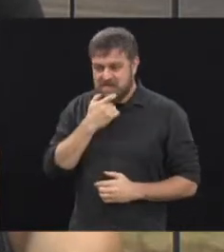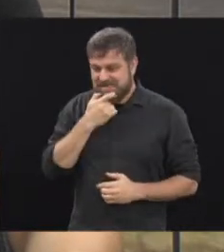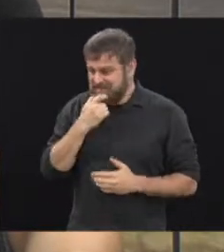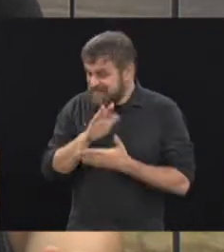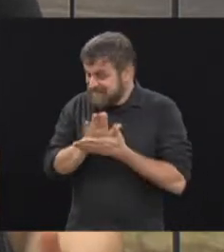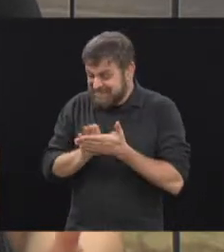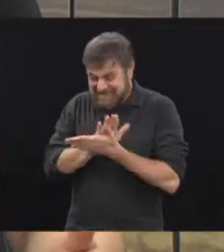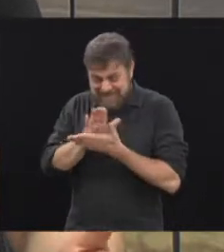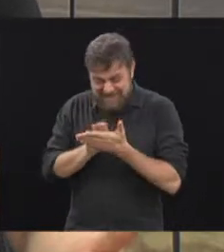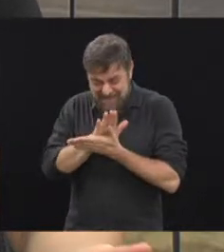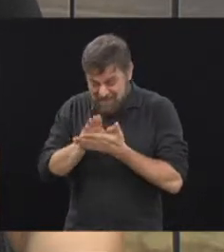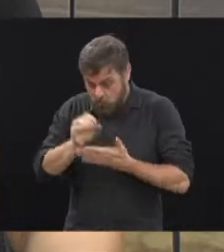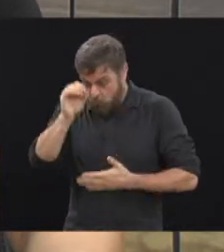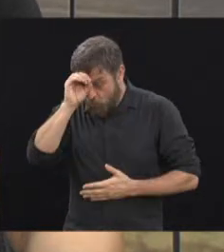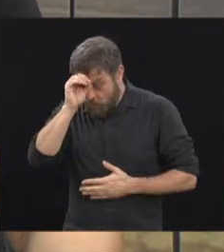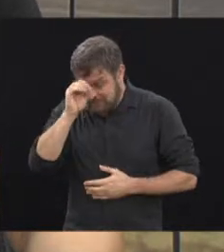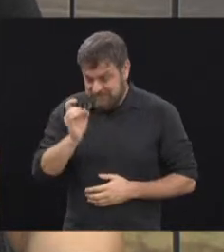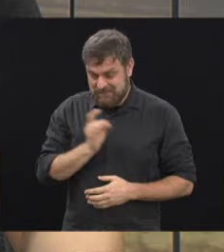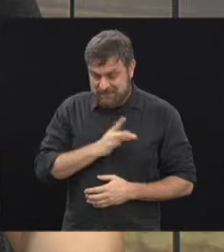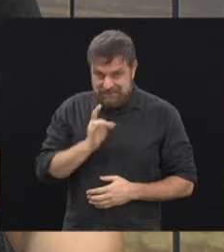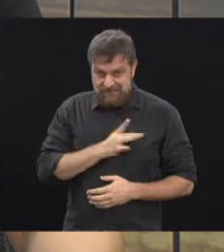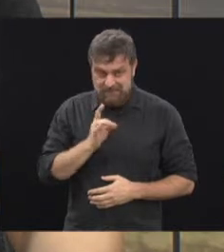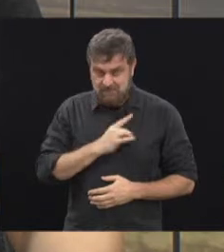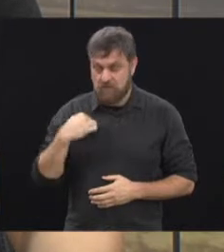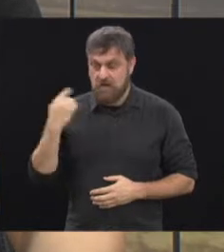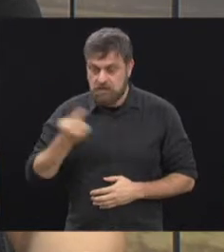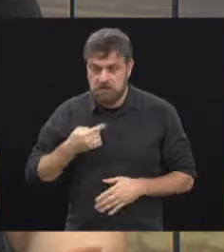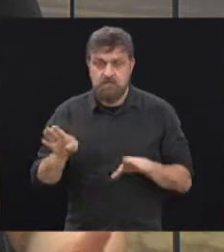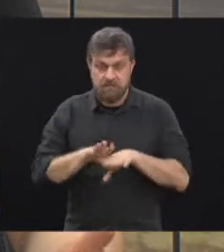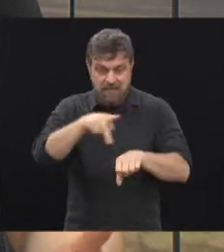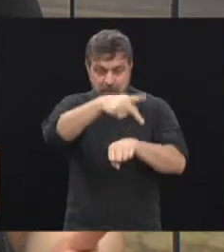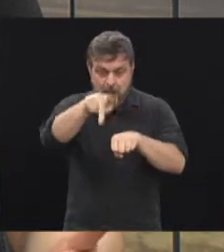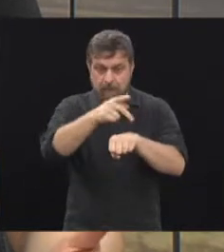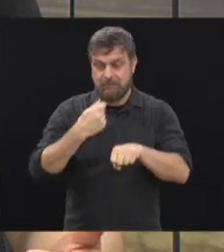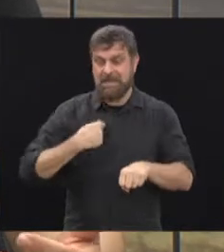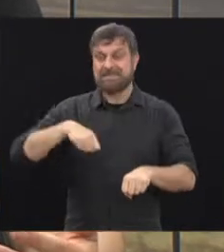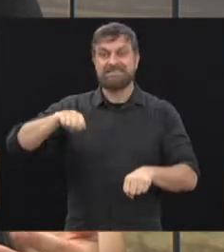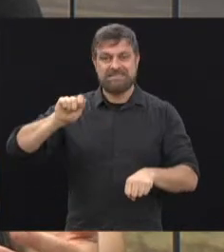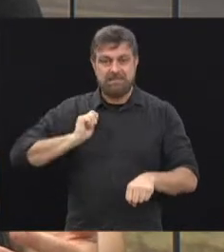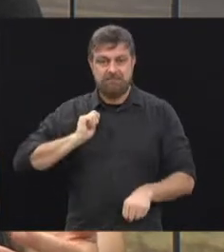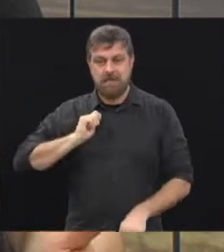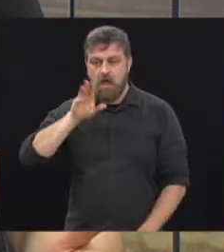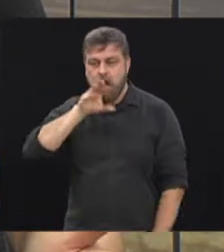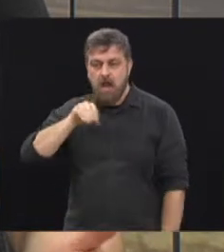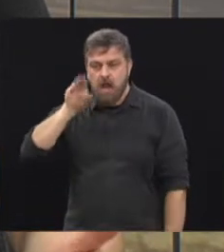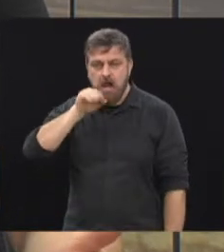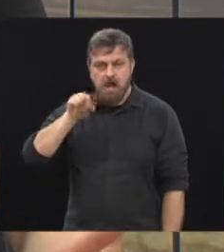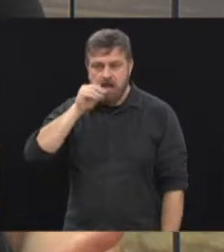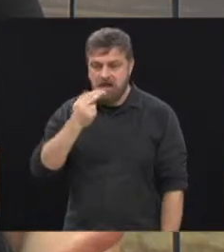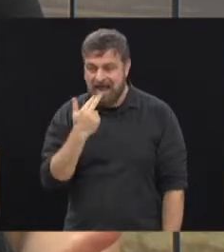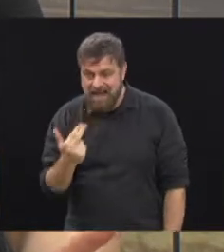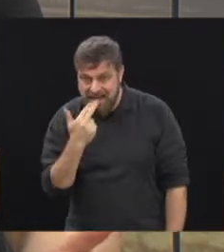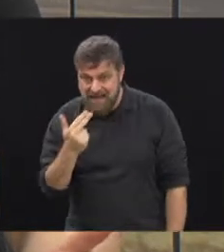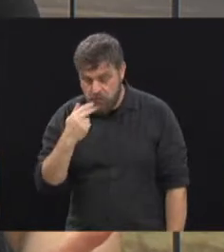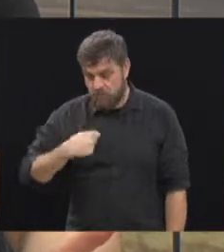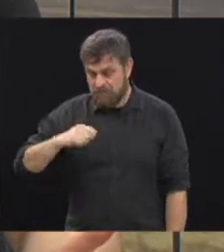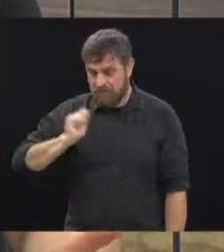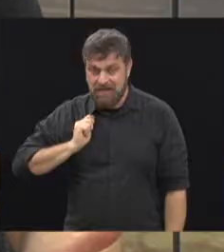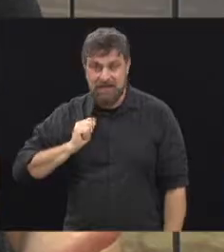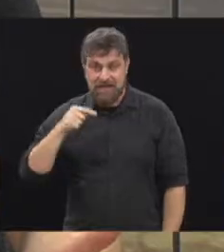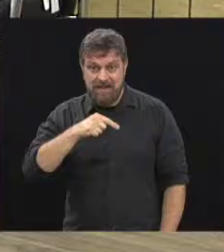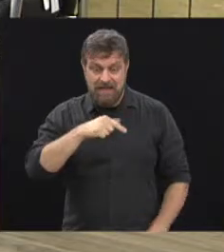pouco de receio, a gente tem os destinos de língua espanhola e também tem os trabalhos voluntários onde não há